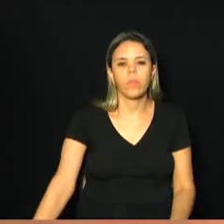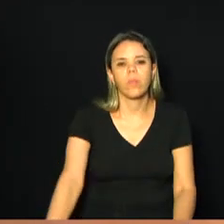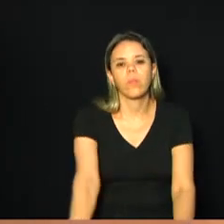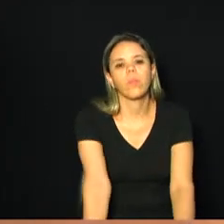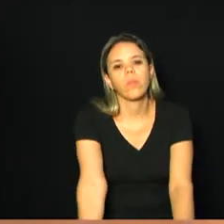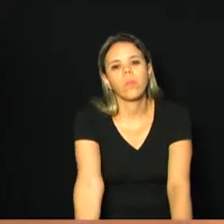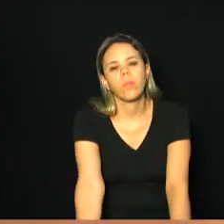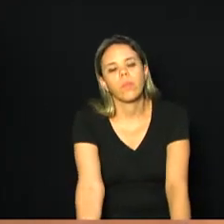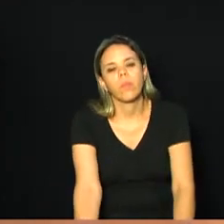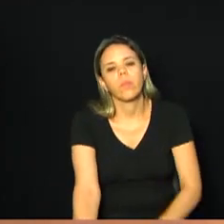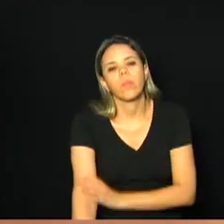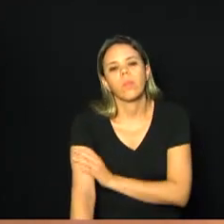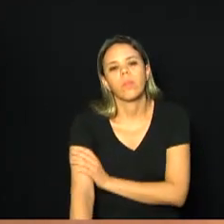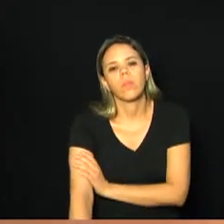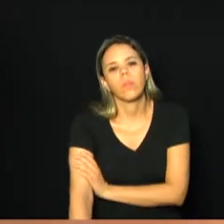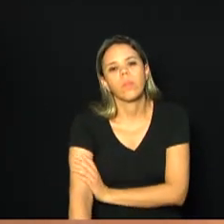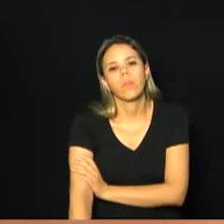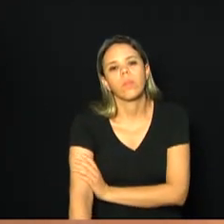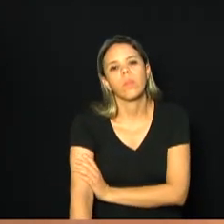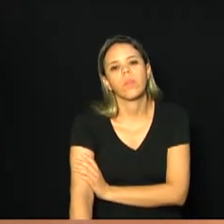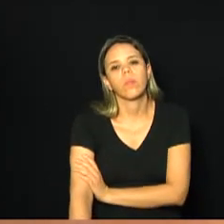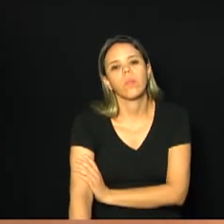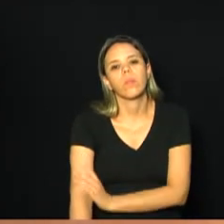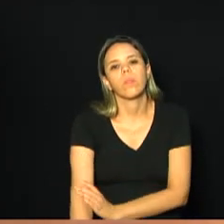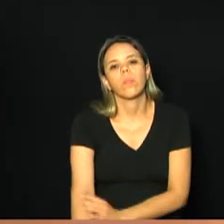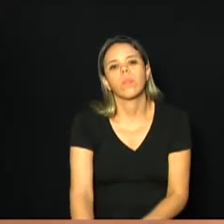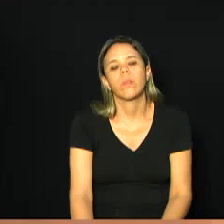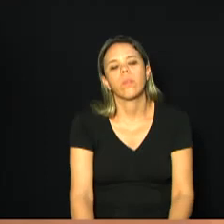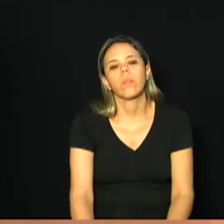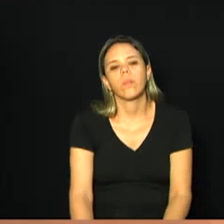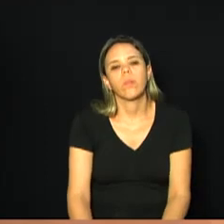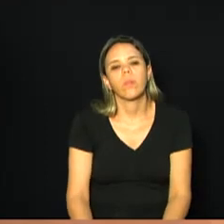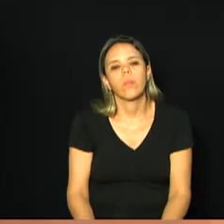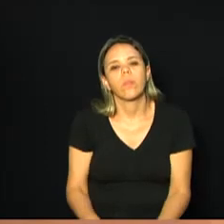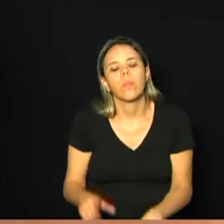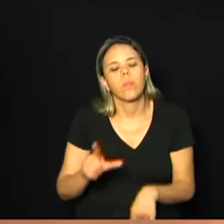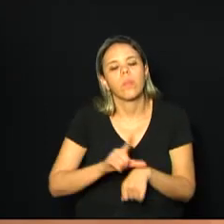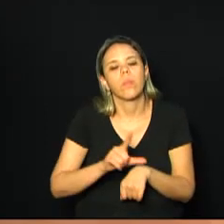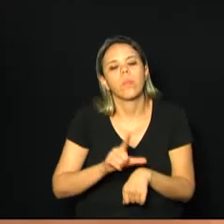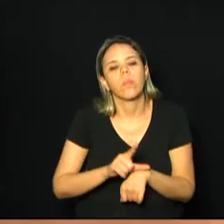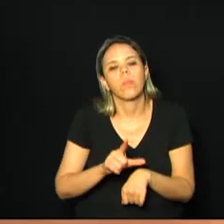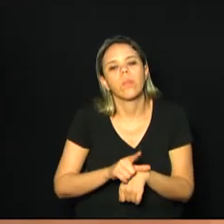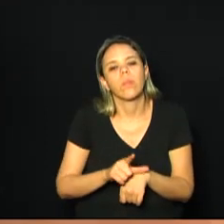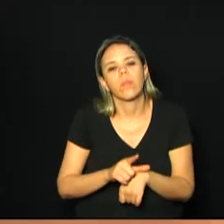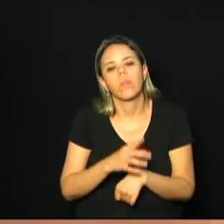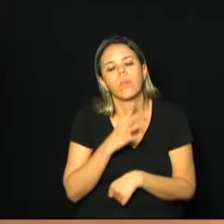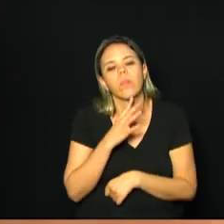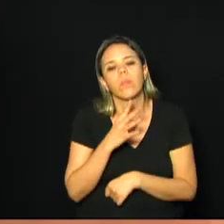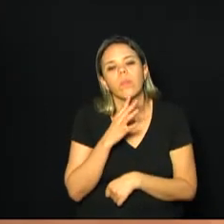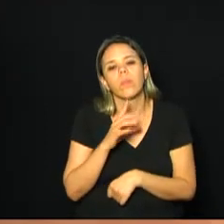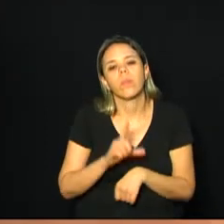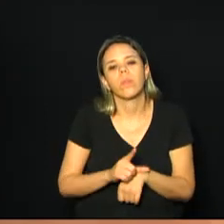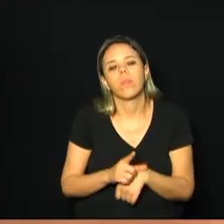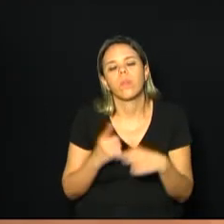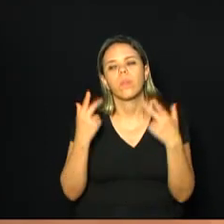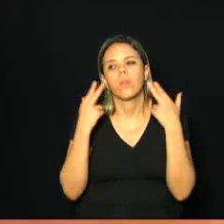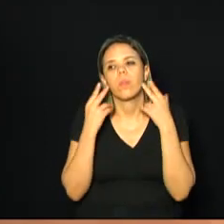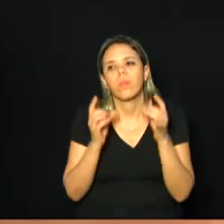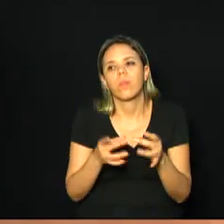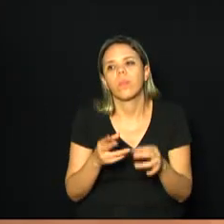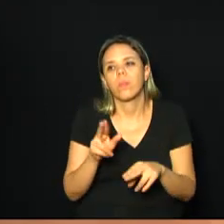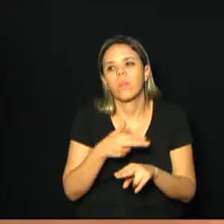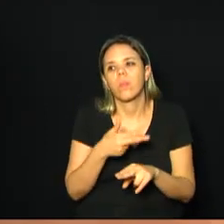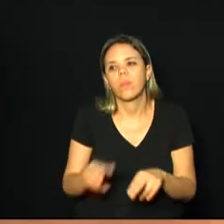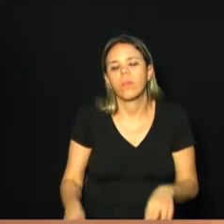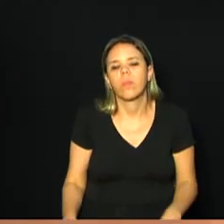Na matéria diz o seguinte, a loja, vocês devem conhecer, uma loja comum de venda de chocolate para